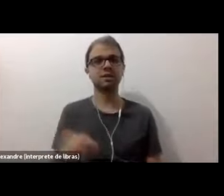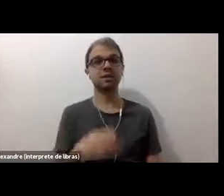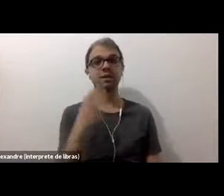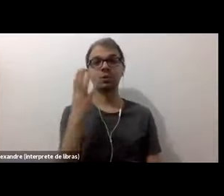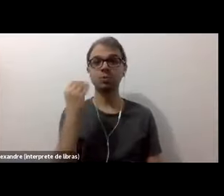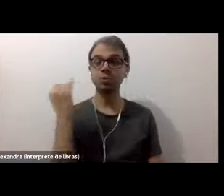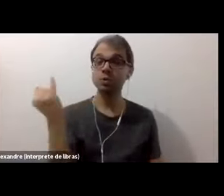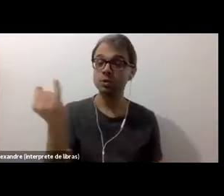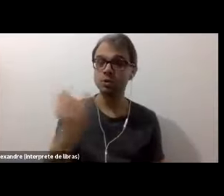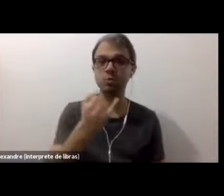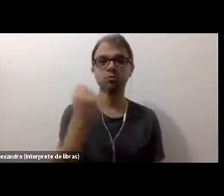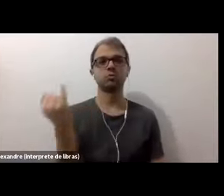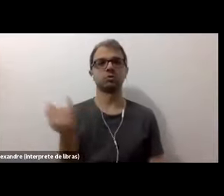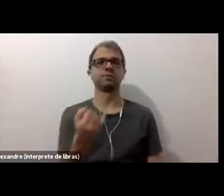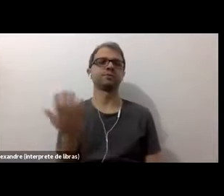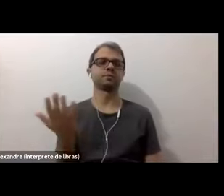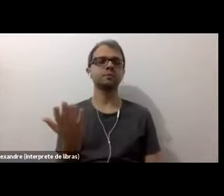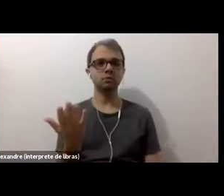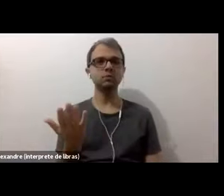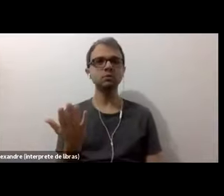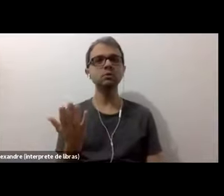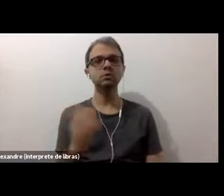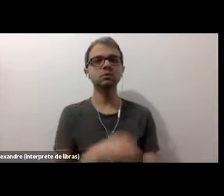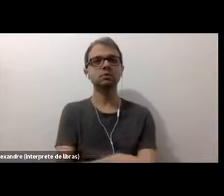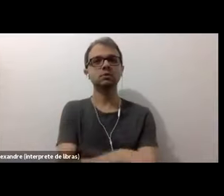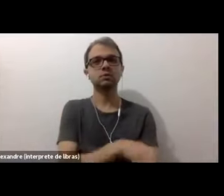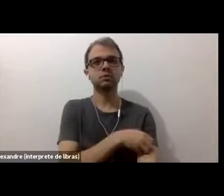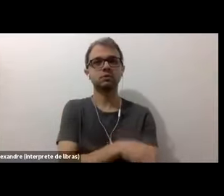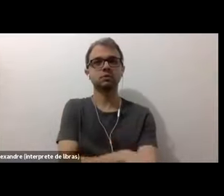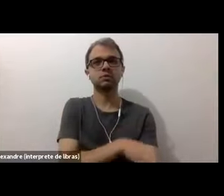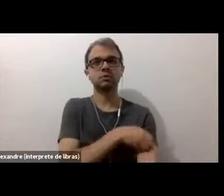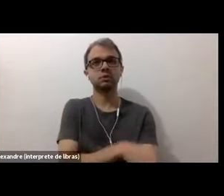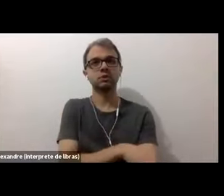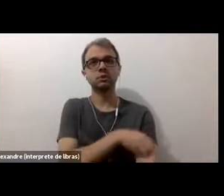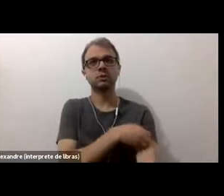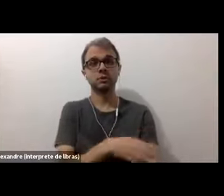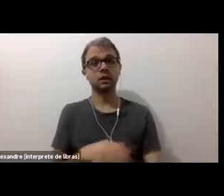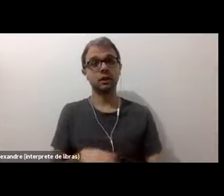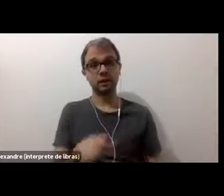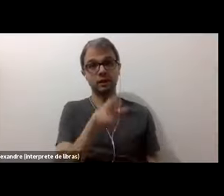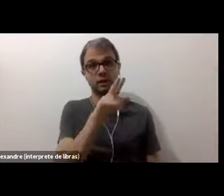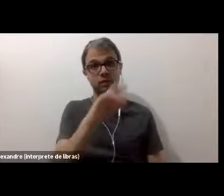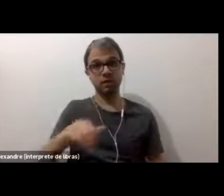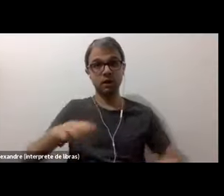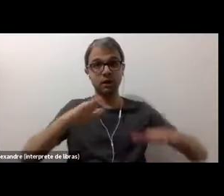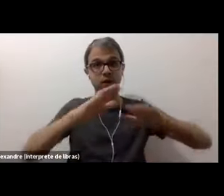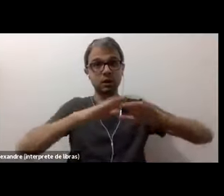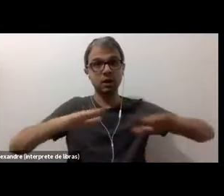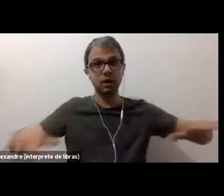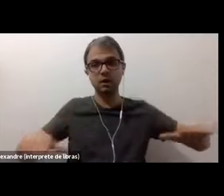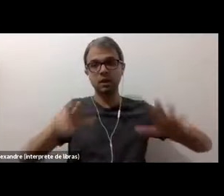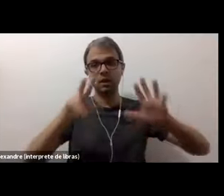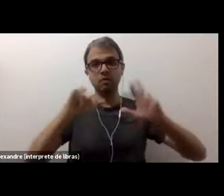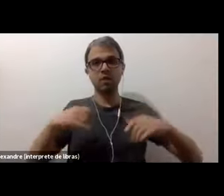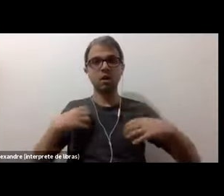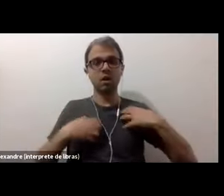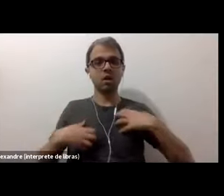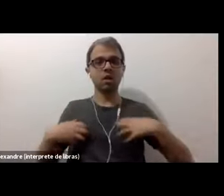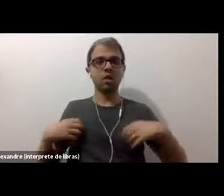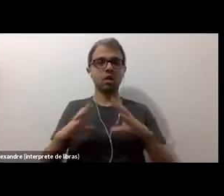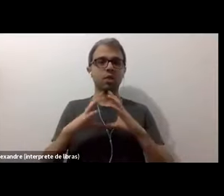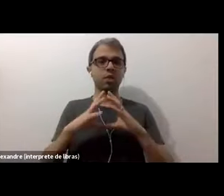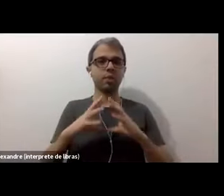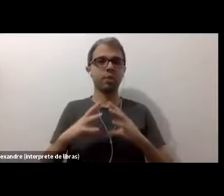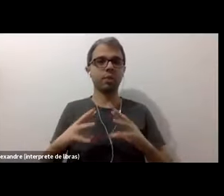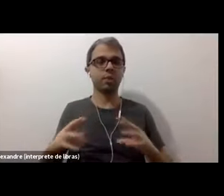bastante a amenizar esse sentimento, essas emoções que as crianças estão vivendo. Um outro ponto que é muito